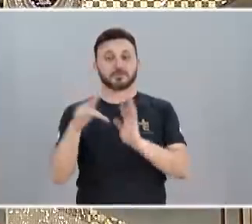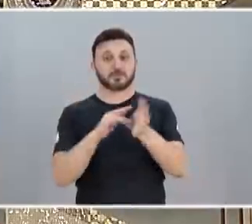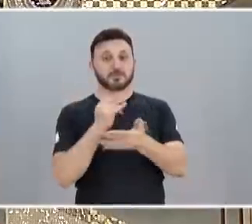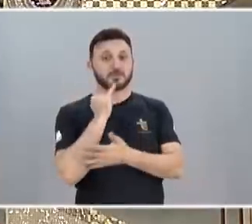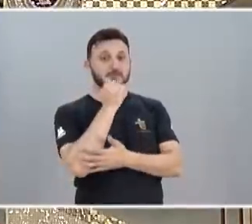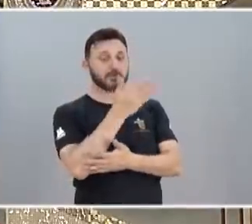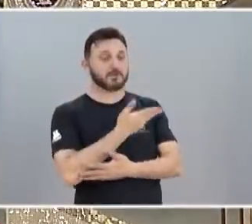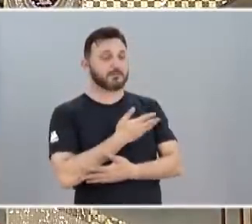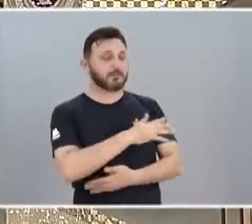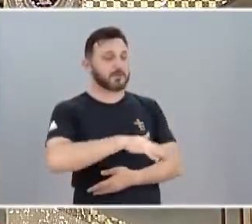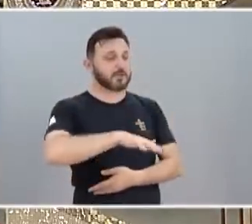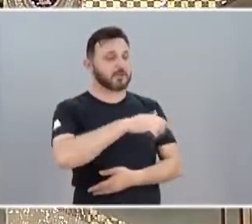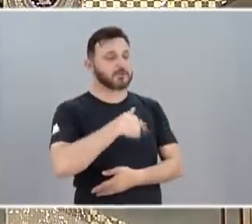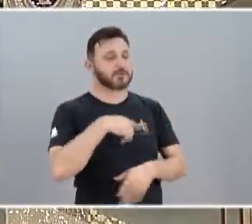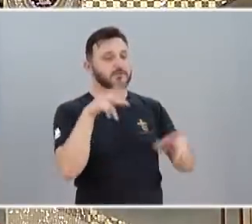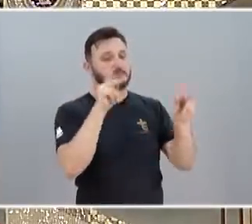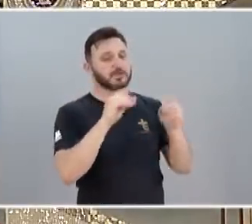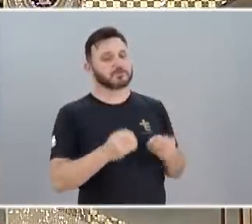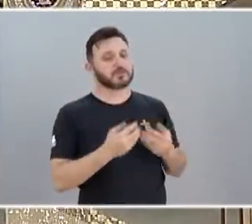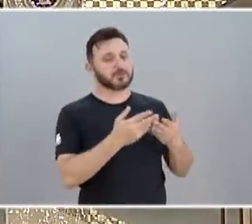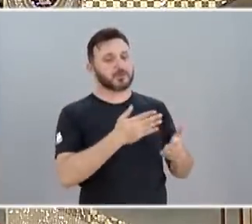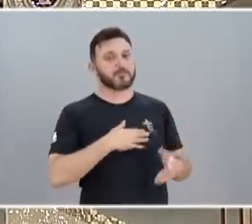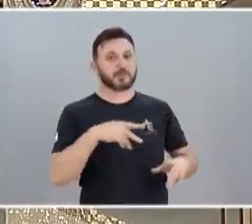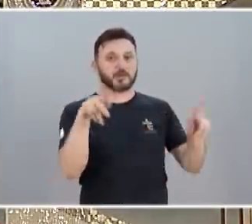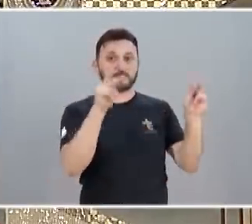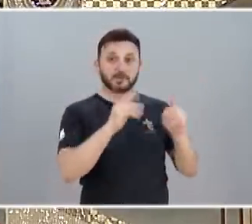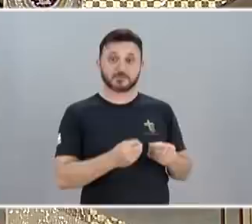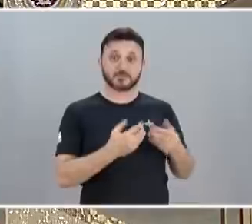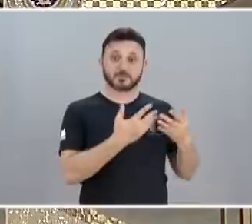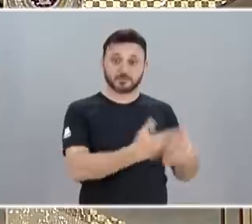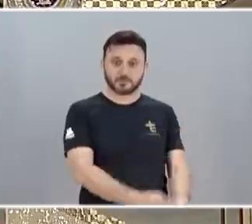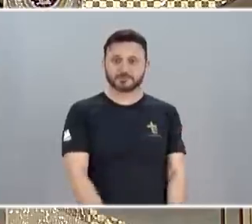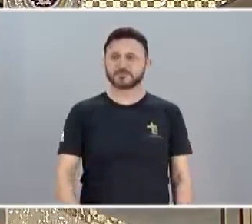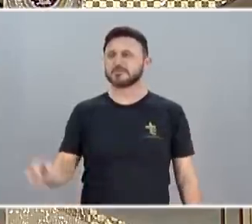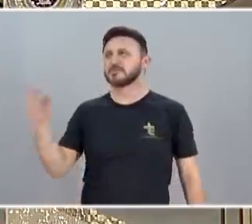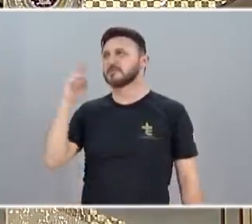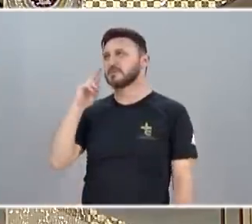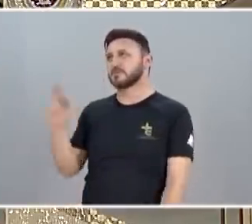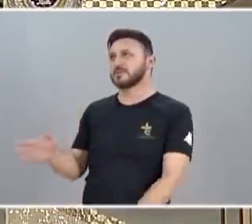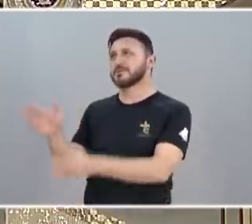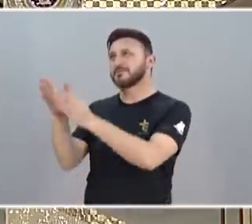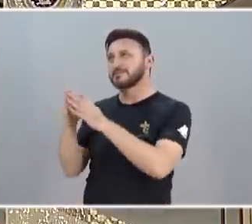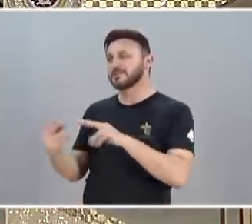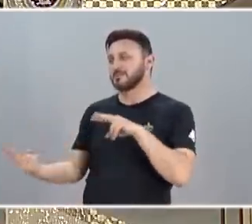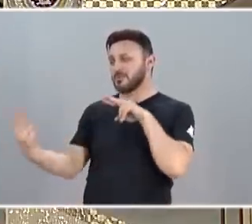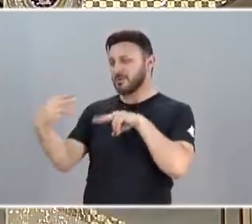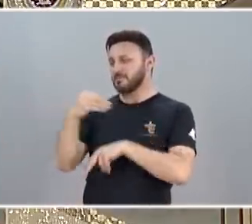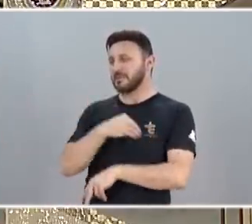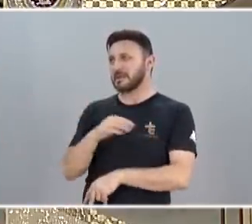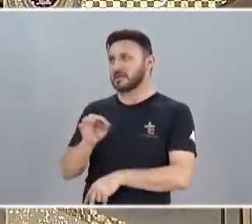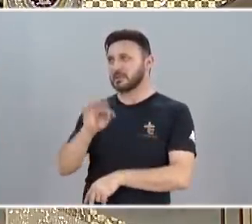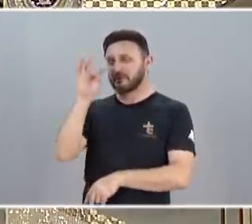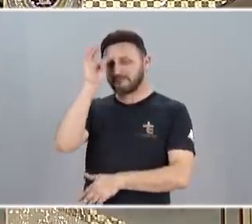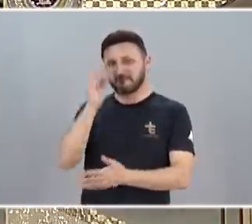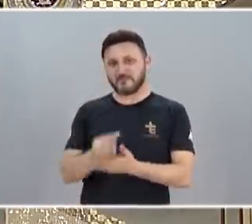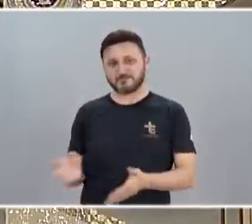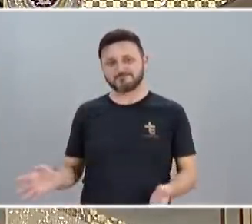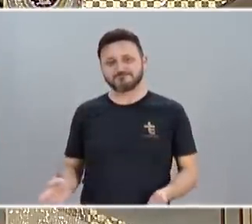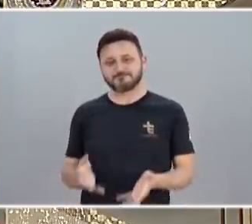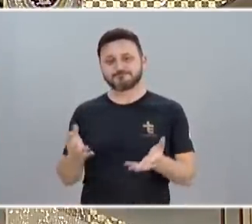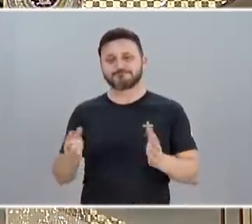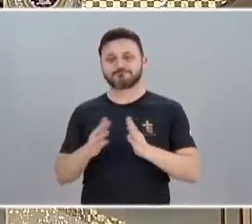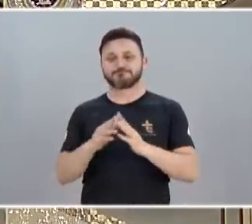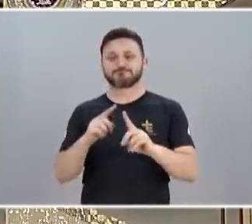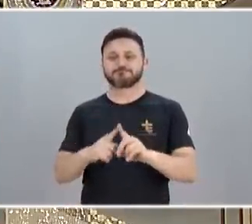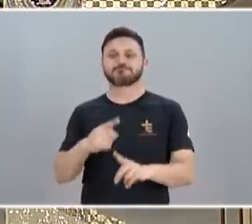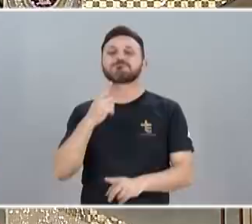Senhor Jesus Cristo, dissestes aos vossos apóstolos, eu vos deixo a paz, eu vos dou a minha paz, não olheis os nossos pecados. Olha